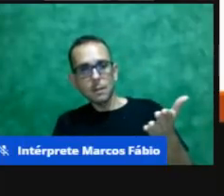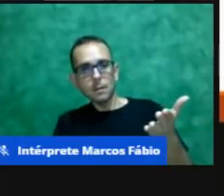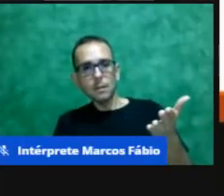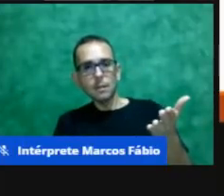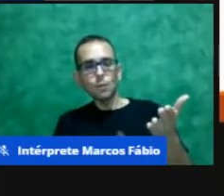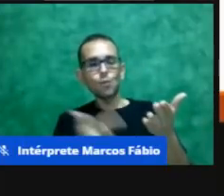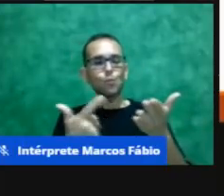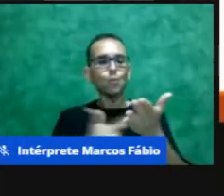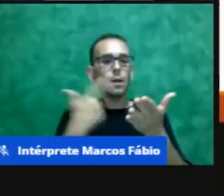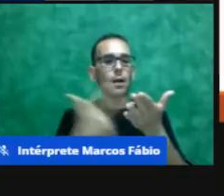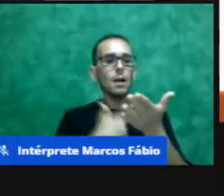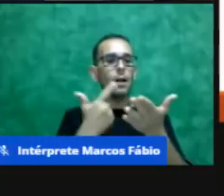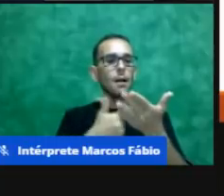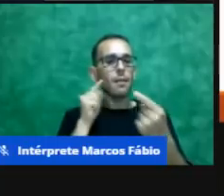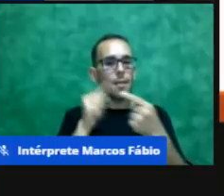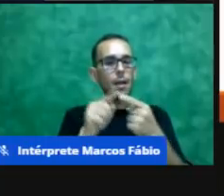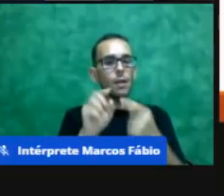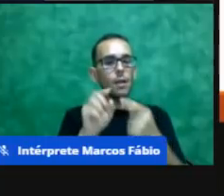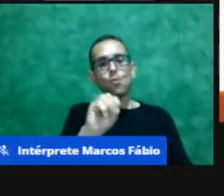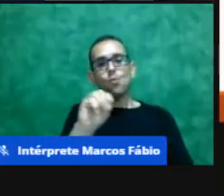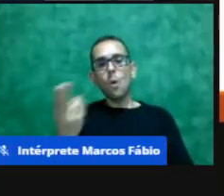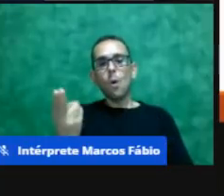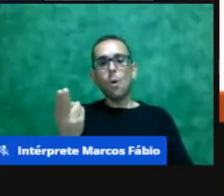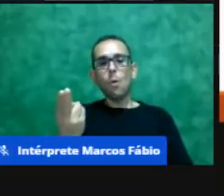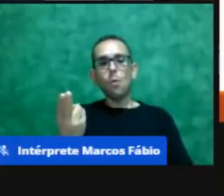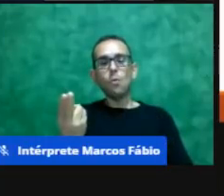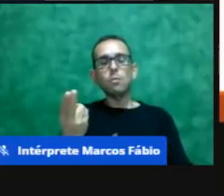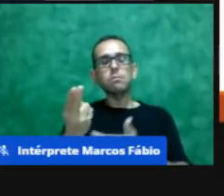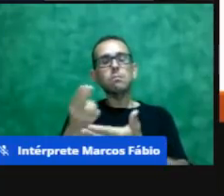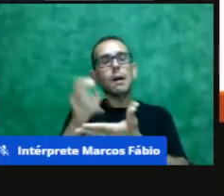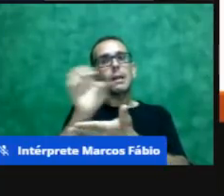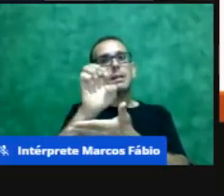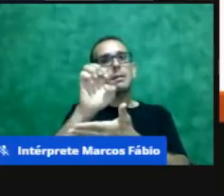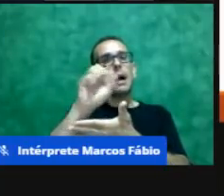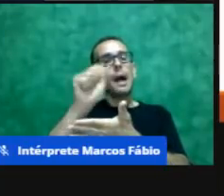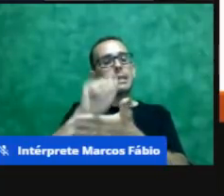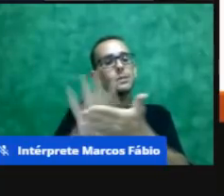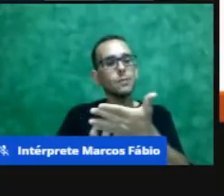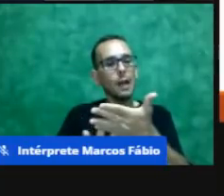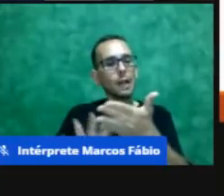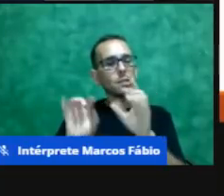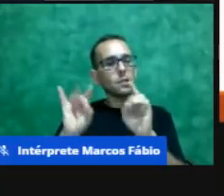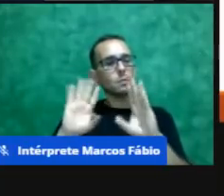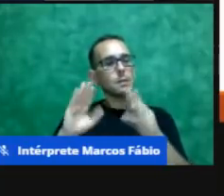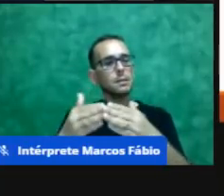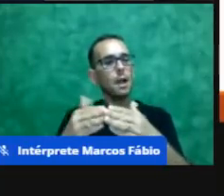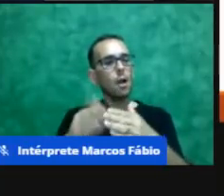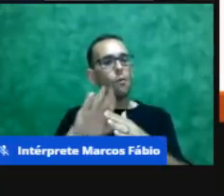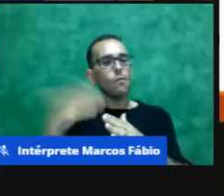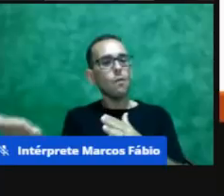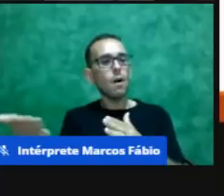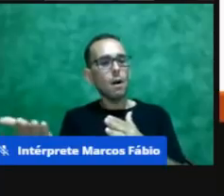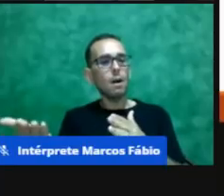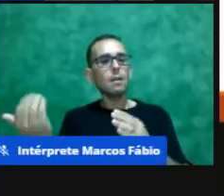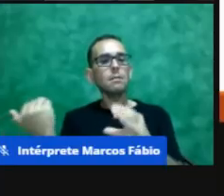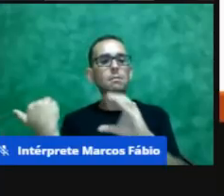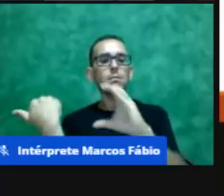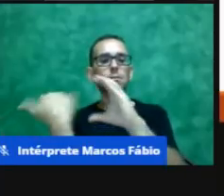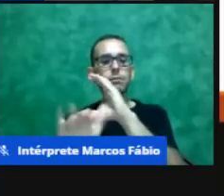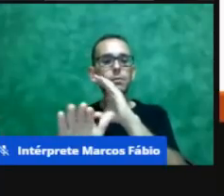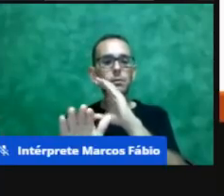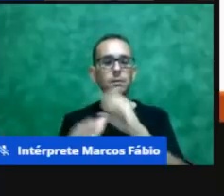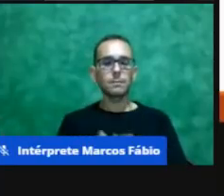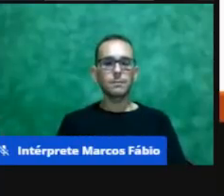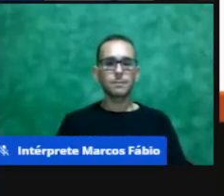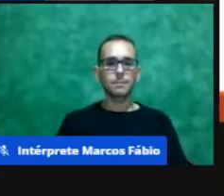caderno complementar ou uma atividade extra que eu enviei. No caso, isso daqui é uma atividade extra do que eu tinha enviado do caderno